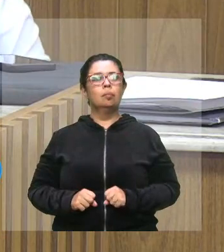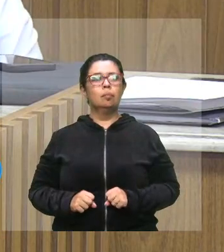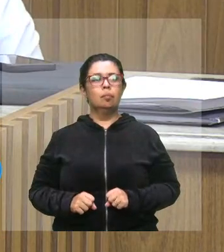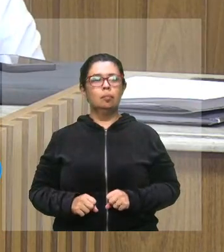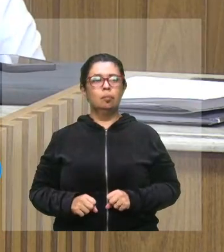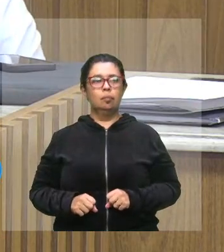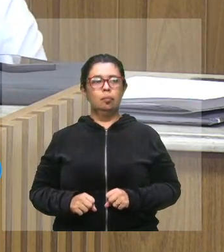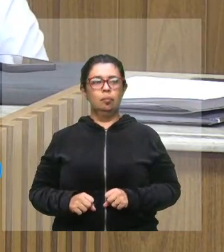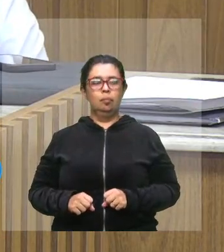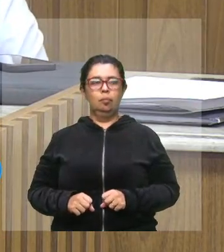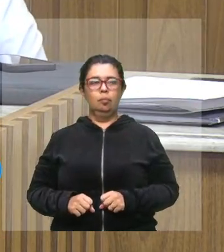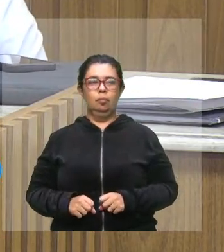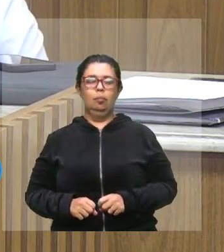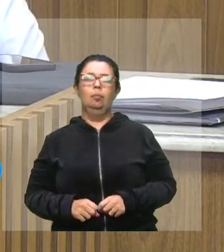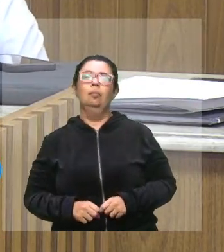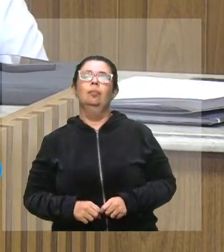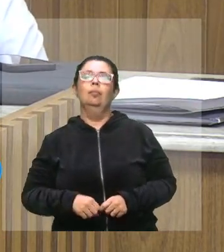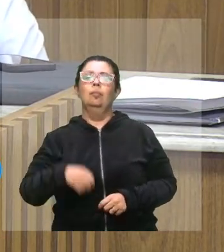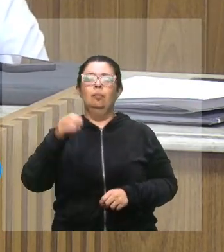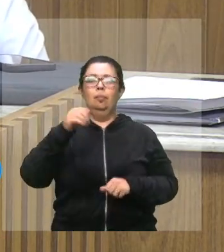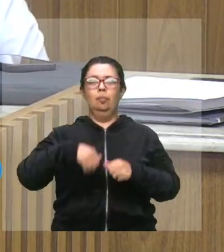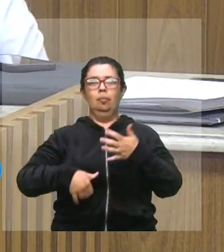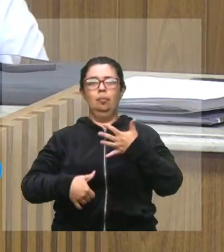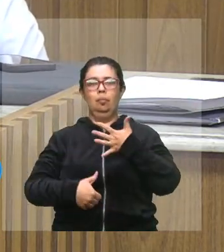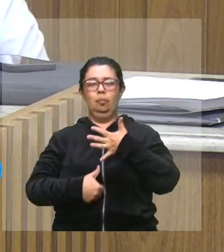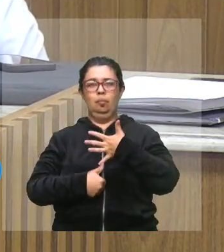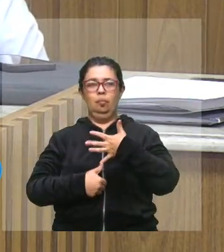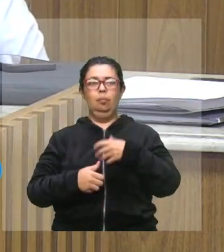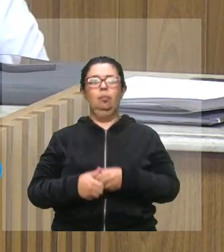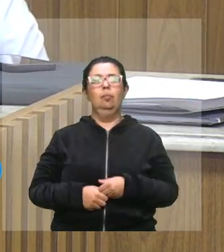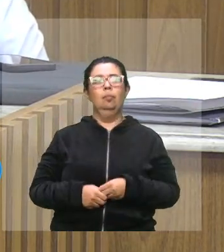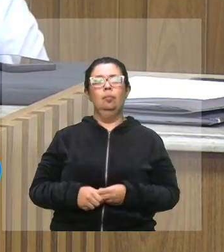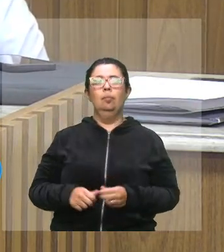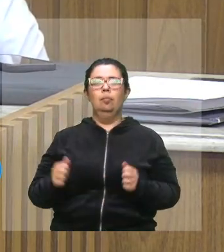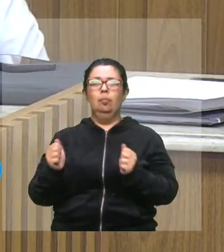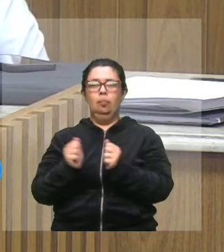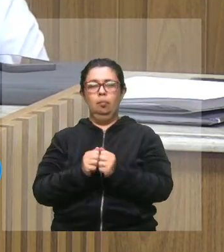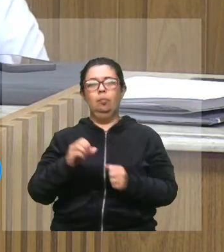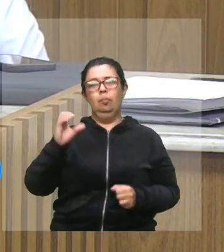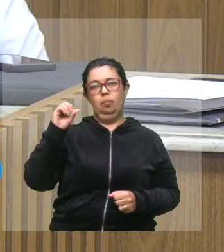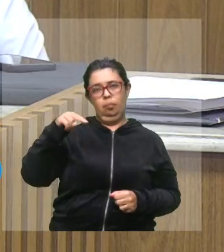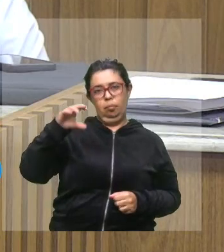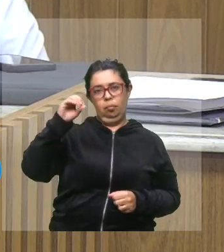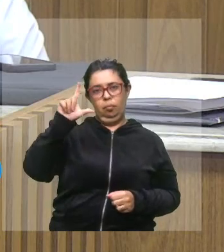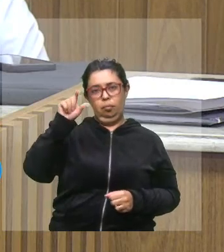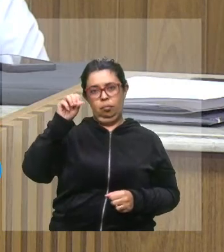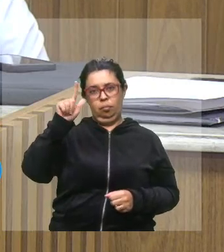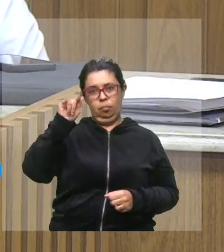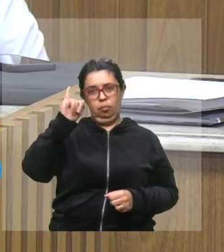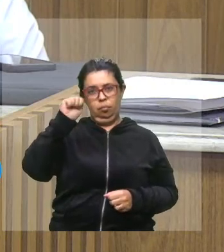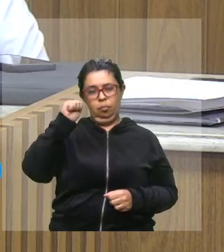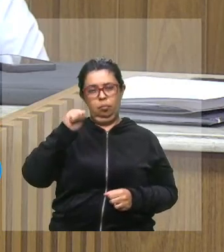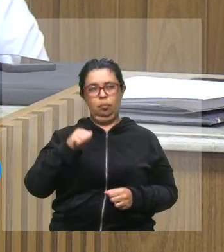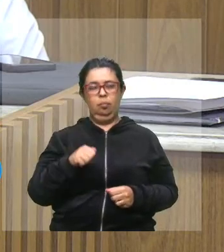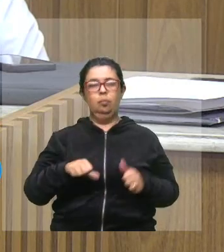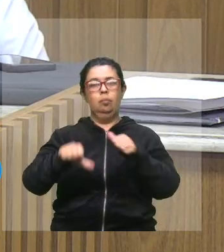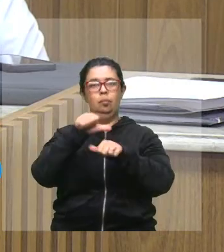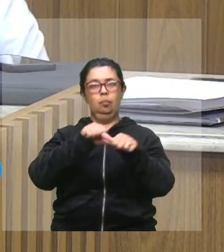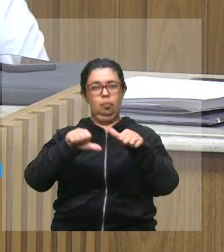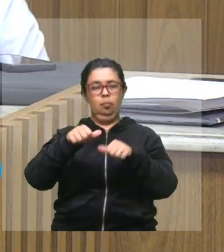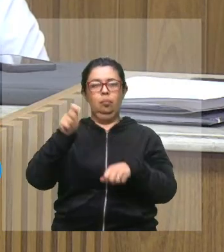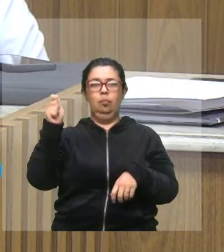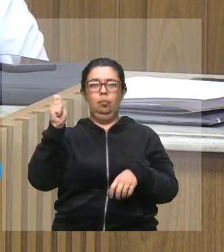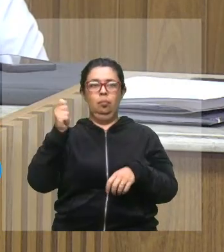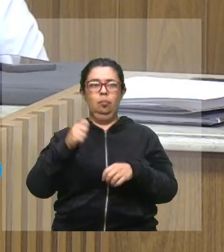SOBCO, da American Society of Clinical Oncology, ASCO. Mudou-se para Assis em dezembro